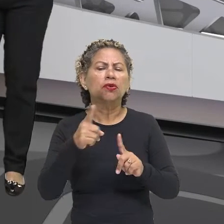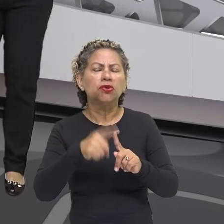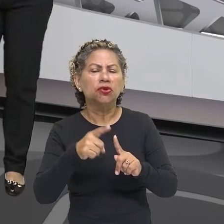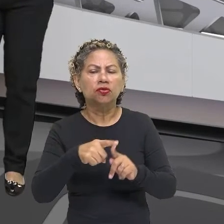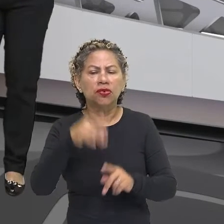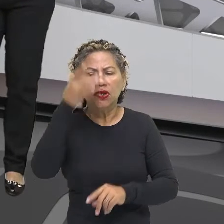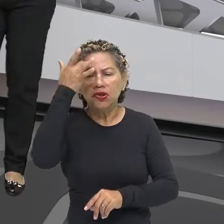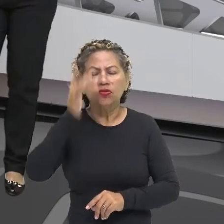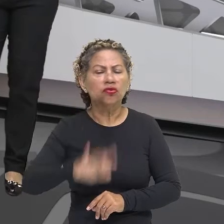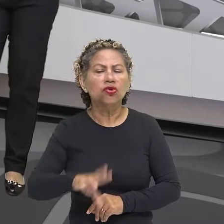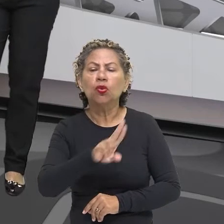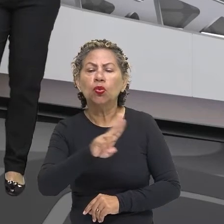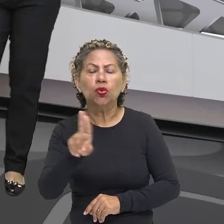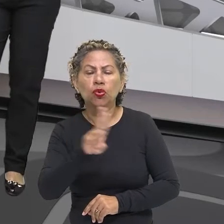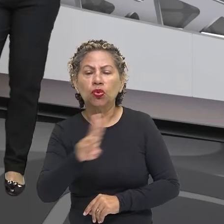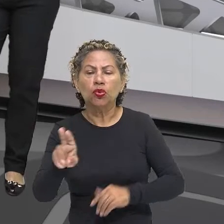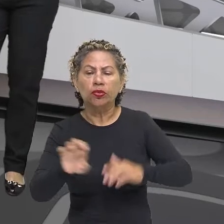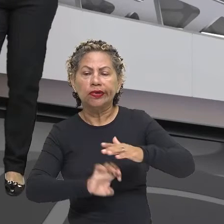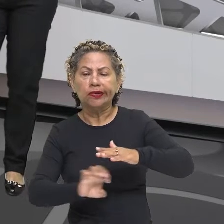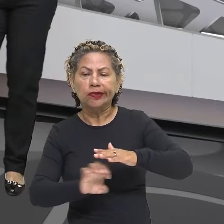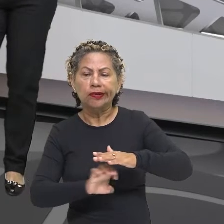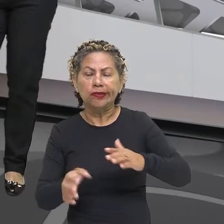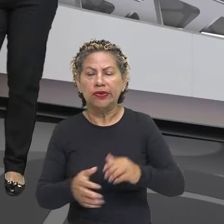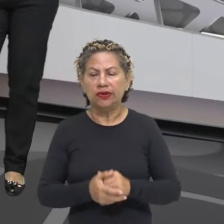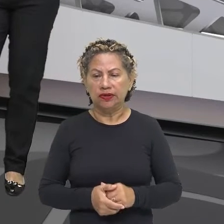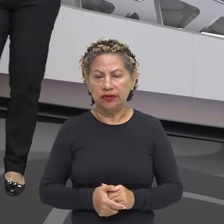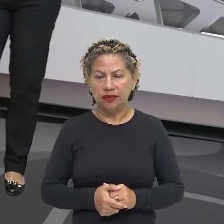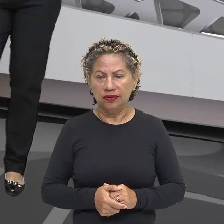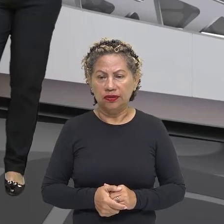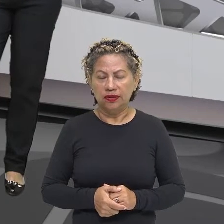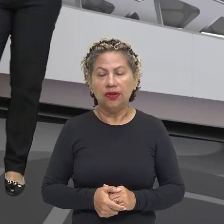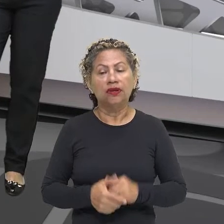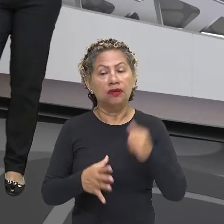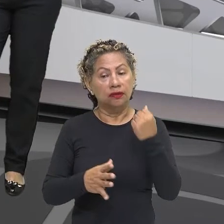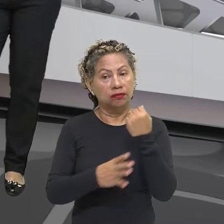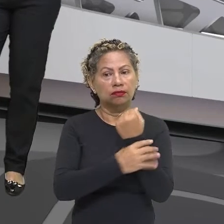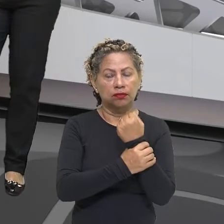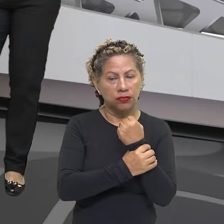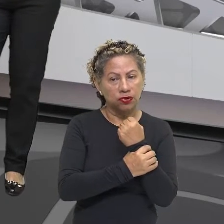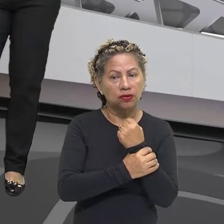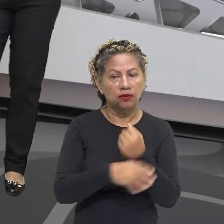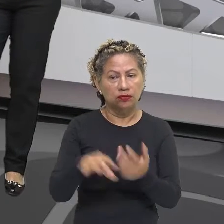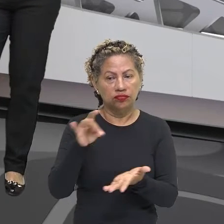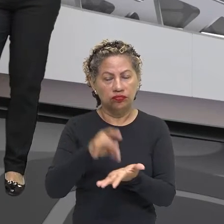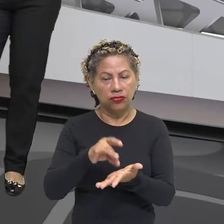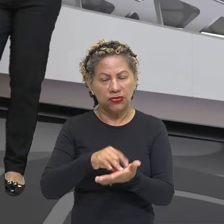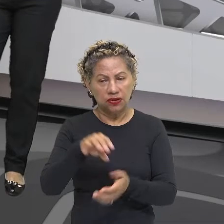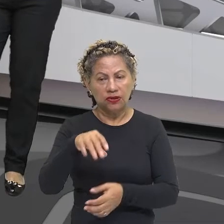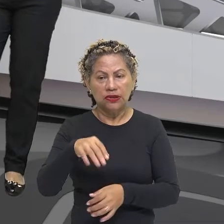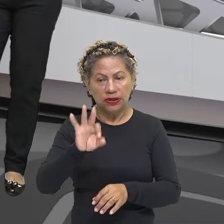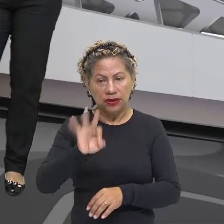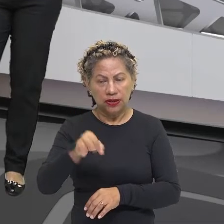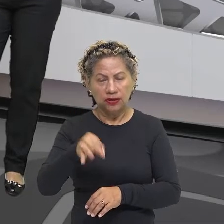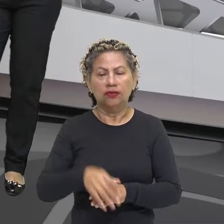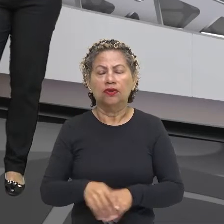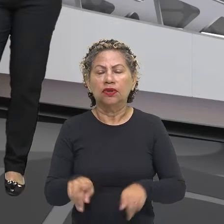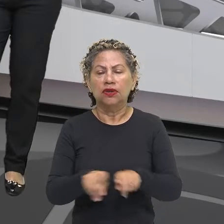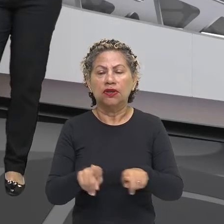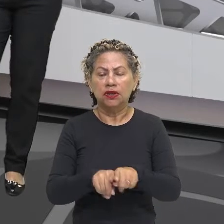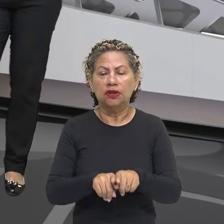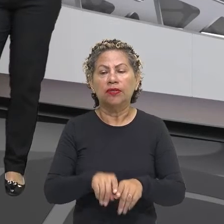trafeguem normalmente na rede, mas de uma forma que outros usuários não o